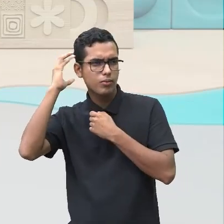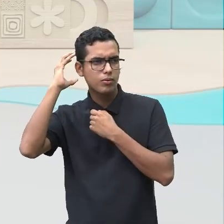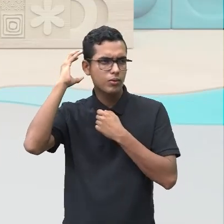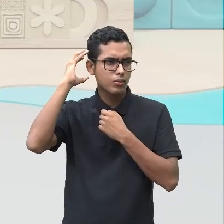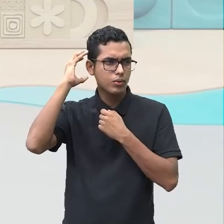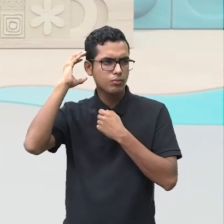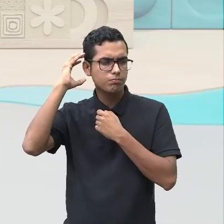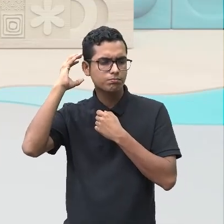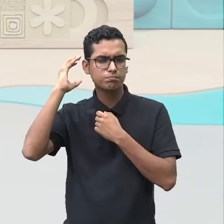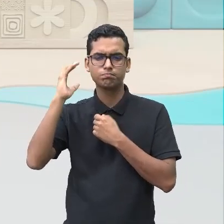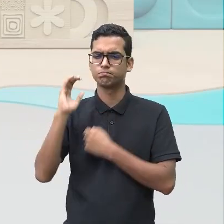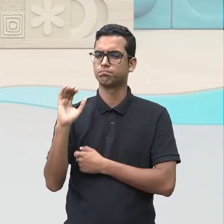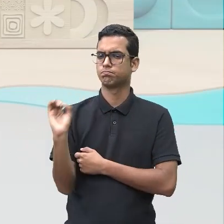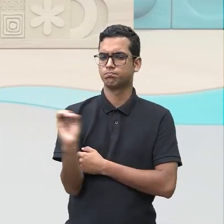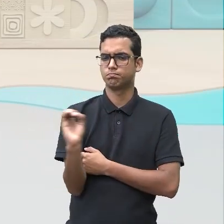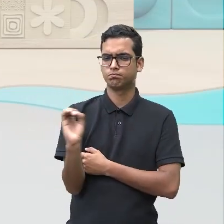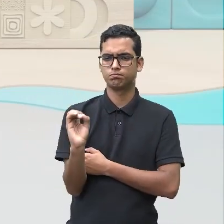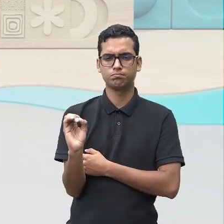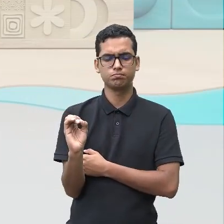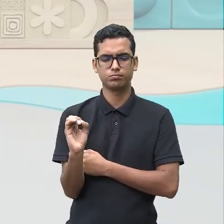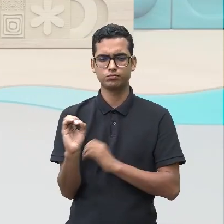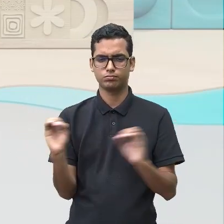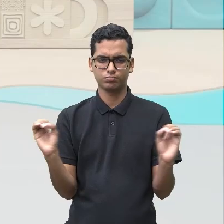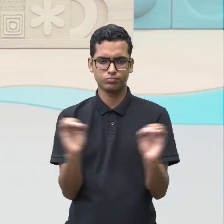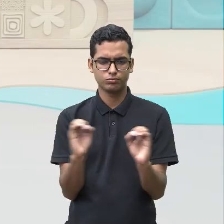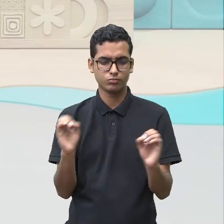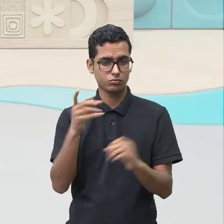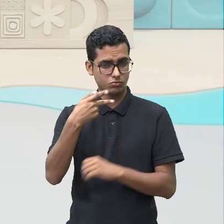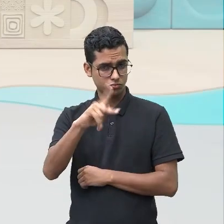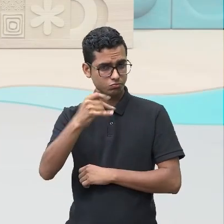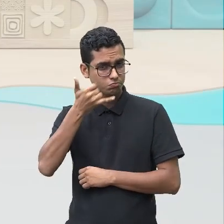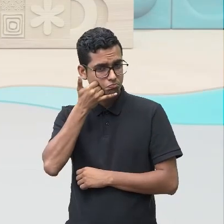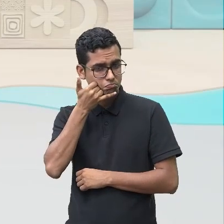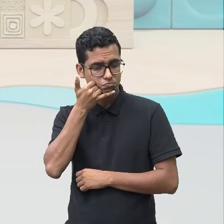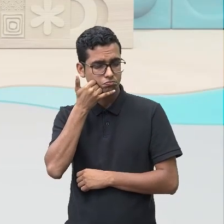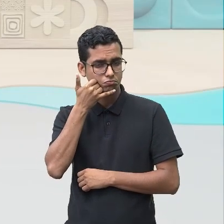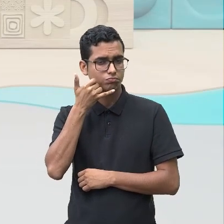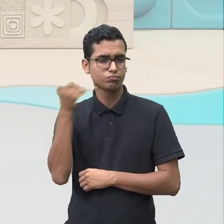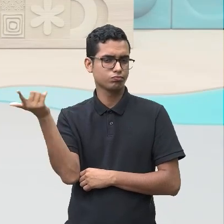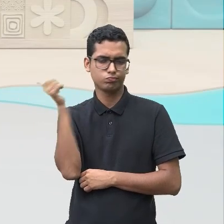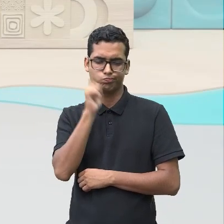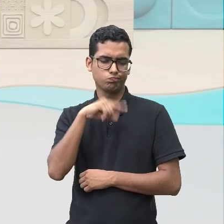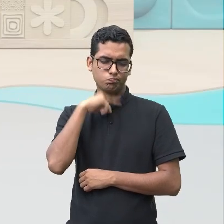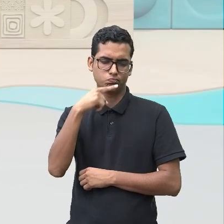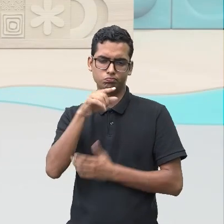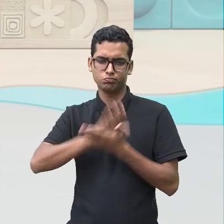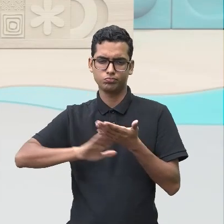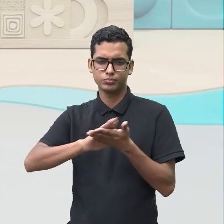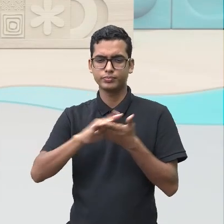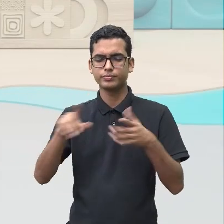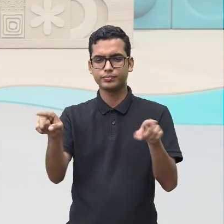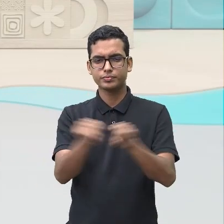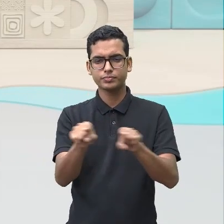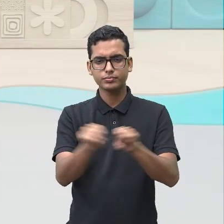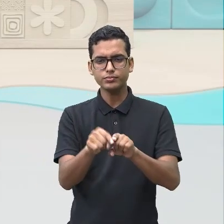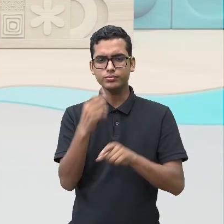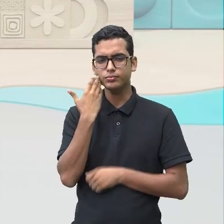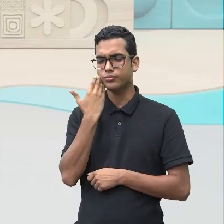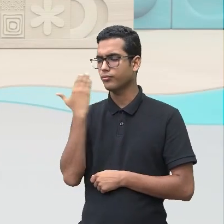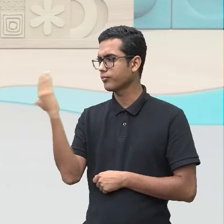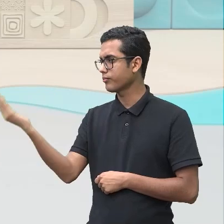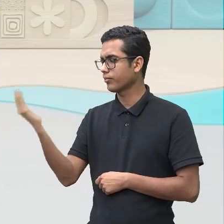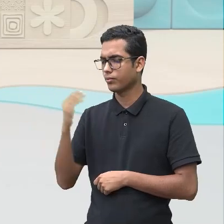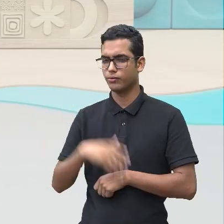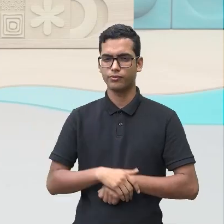próximo mistério aqui que nós temos é The Sailing Stone of Death Valley, que